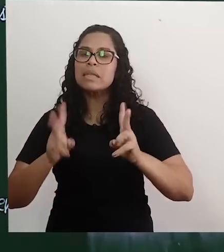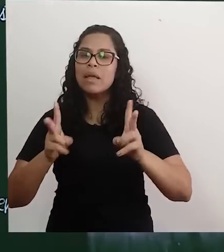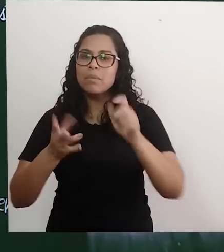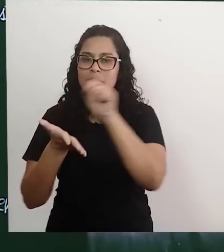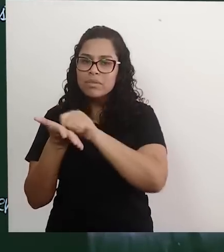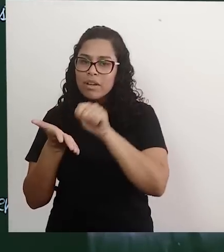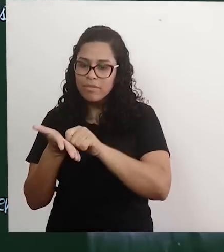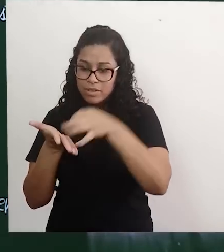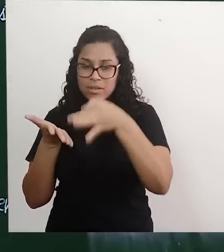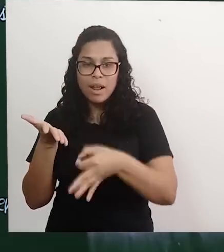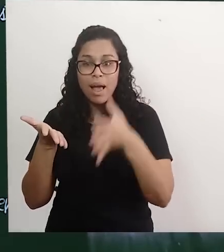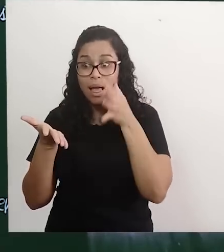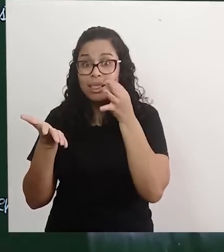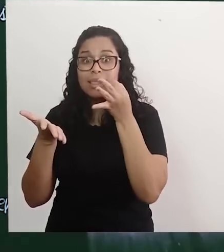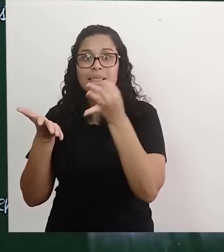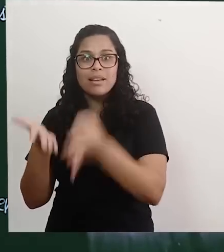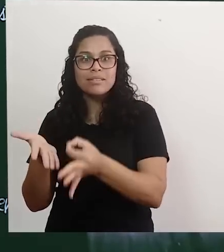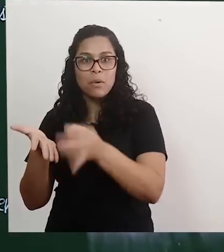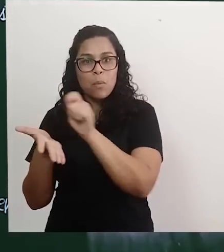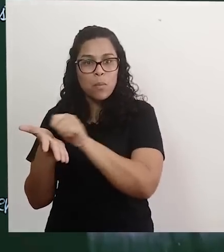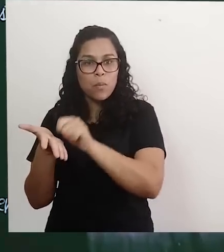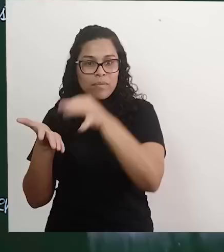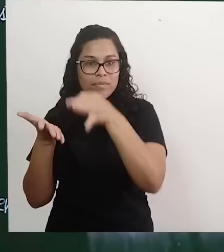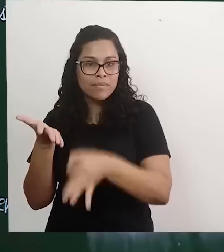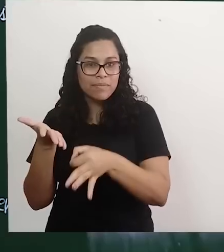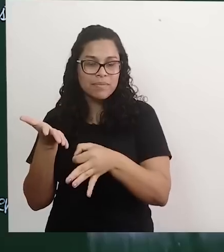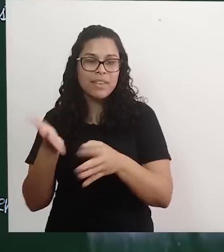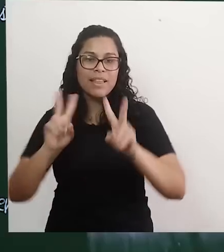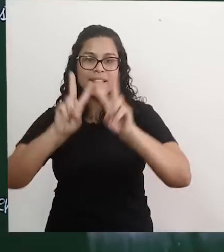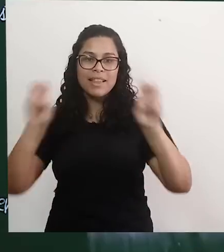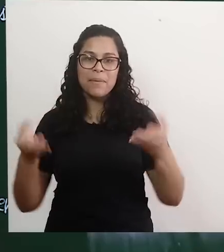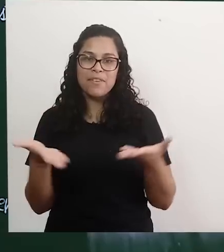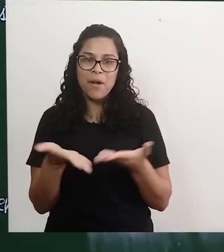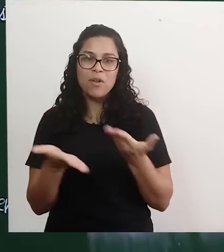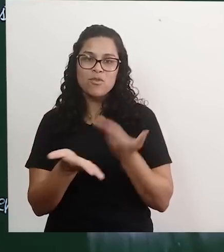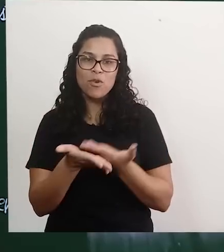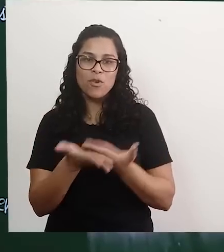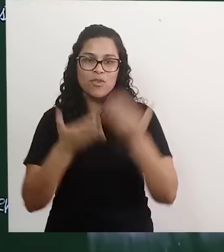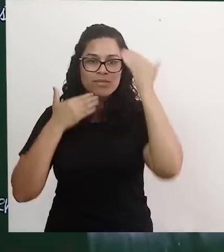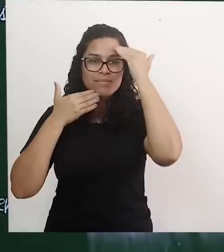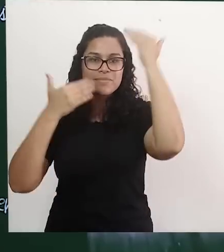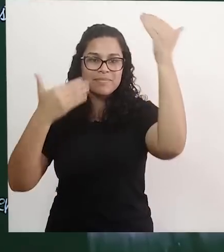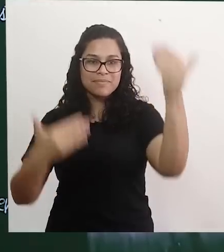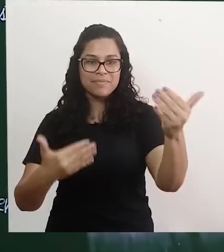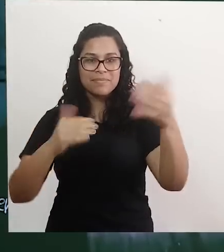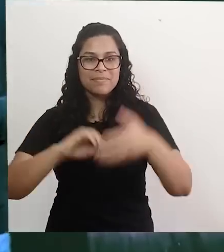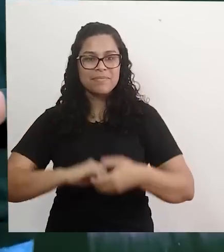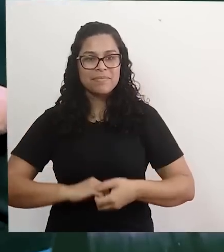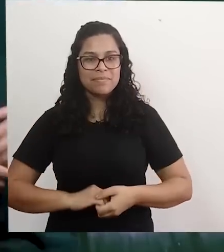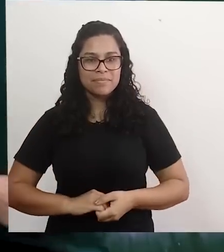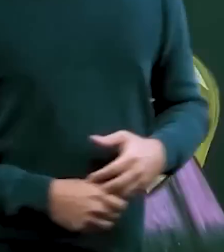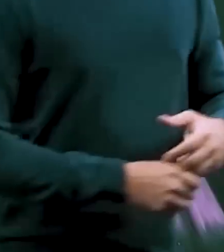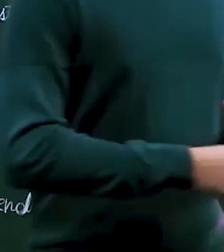sempre na hora de escrever, fique atento à ortografia. Esse foi o tema da aula de hoje. Muito obrigado.